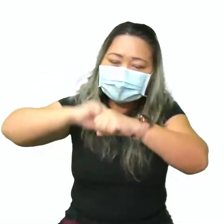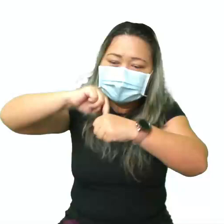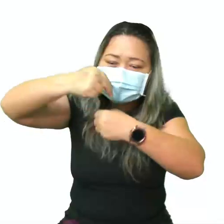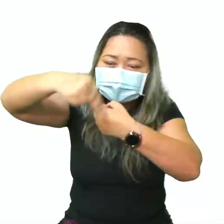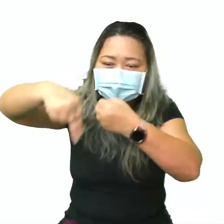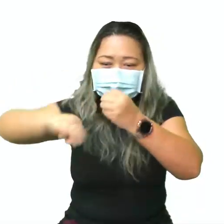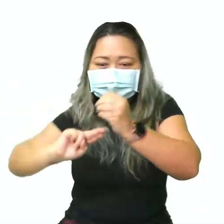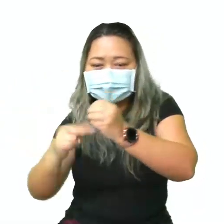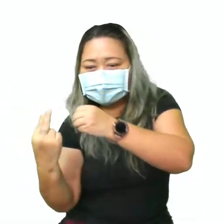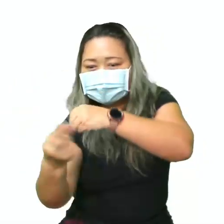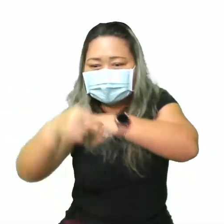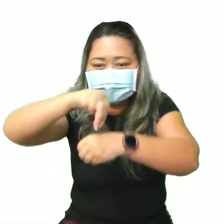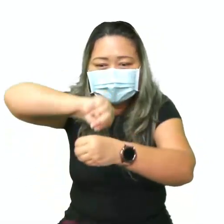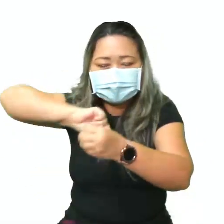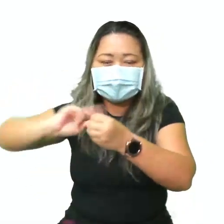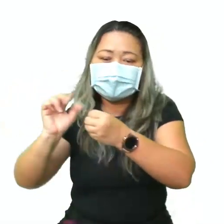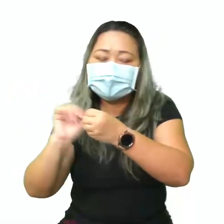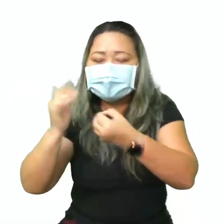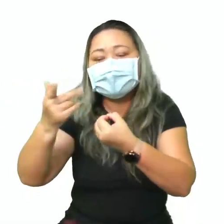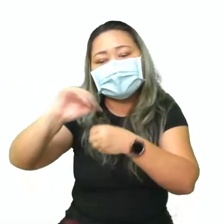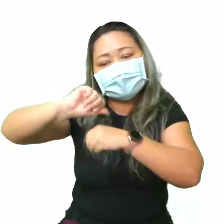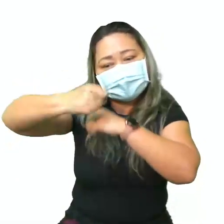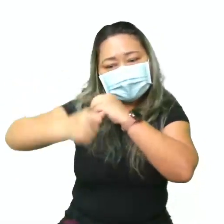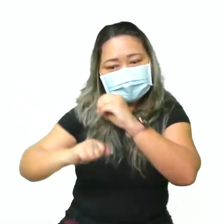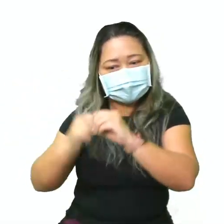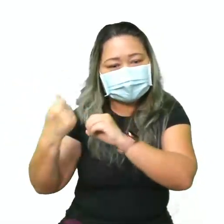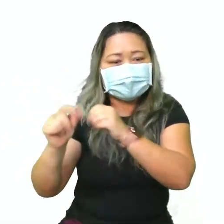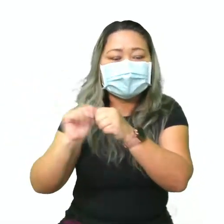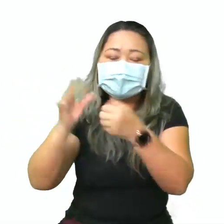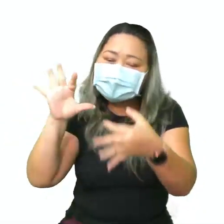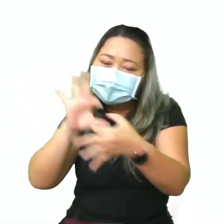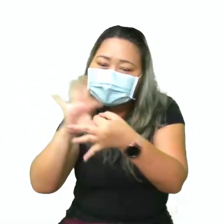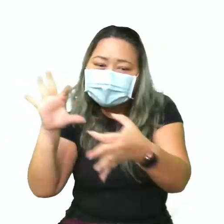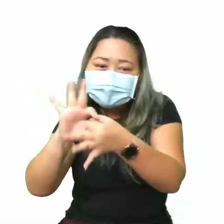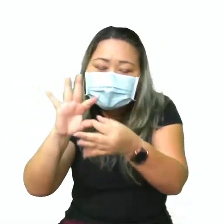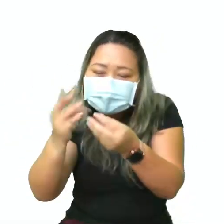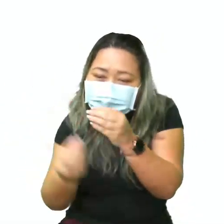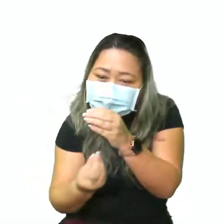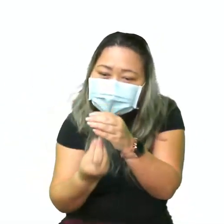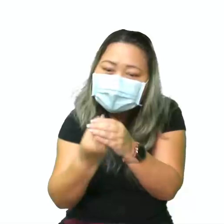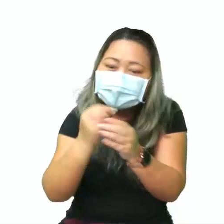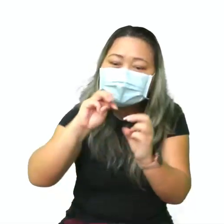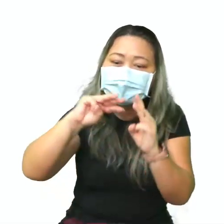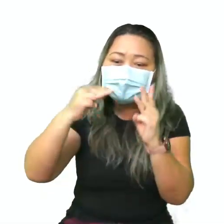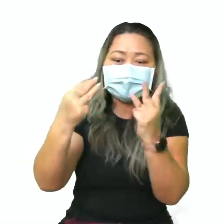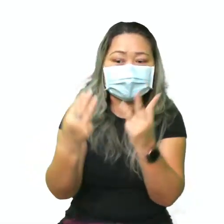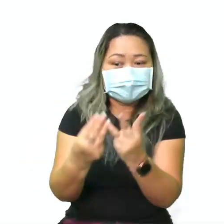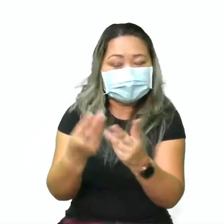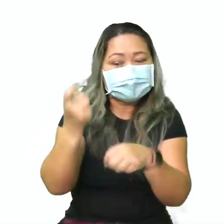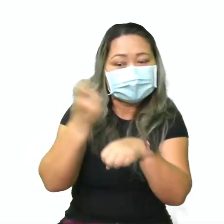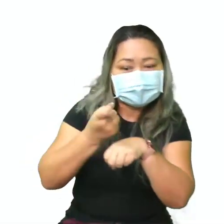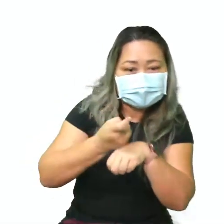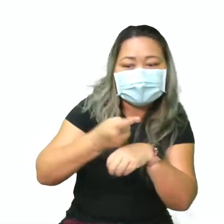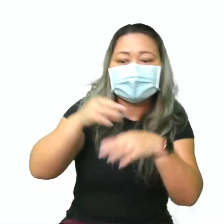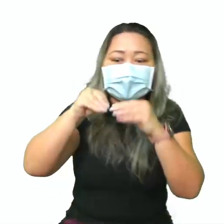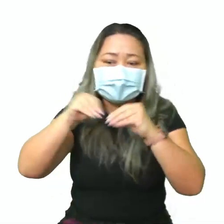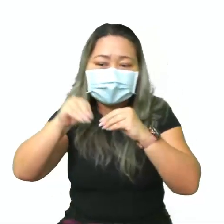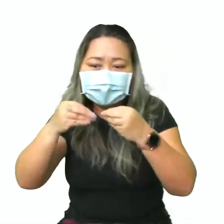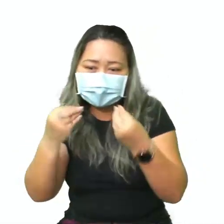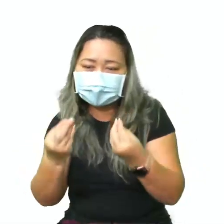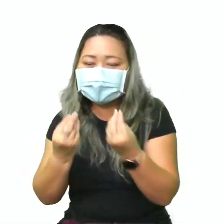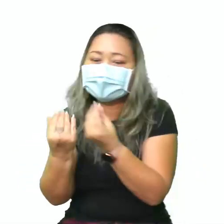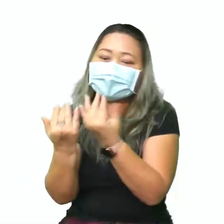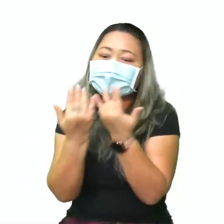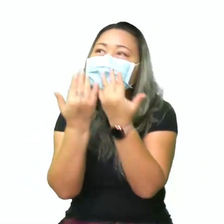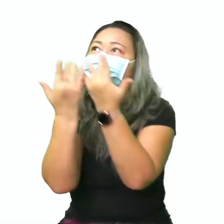as cargas negativas que estão aí interagindo e circulando ao redor do próton e do nêutron, que vão ficar ali bem no centro, aquele coloridinho ali azul